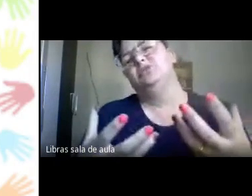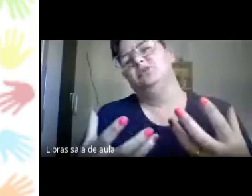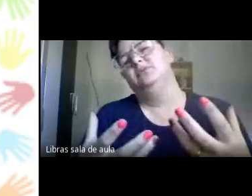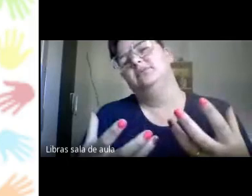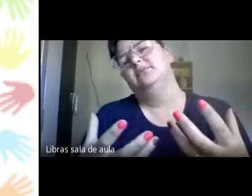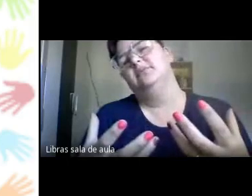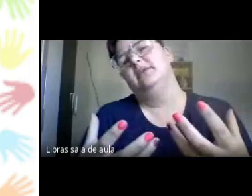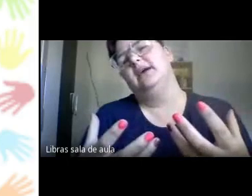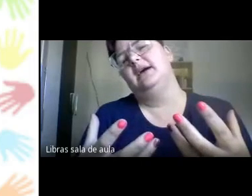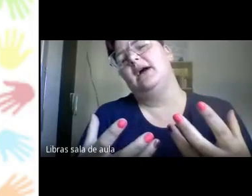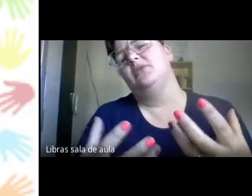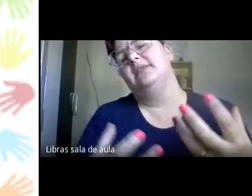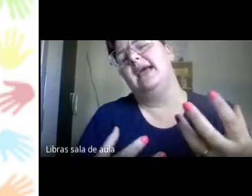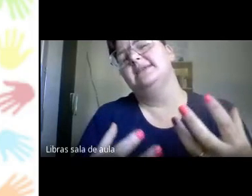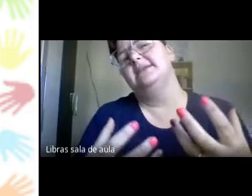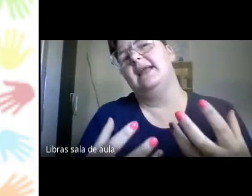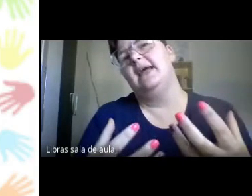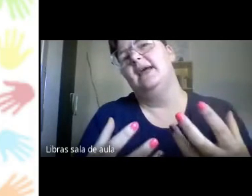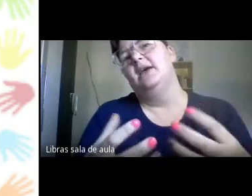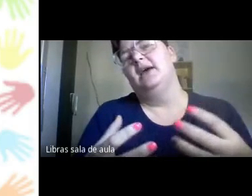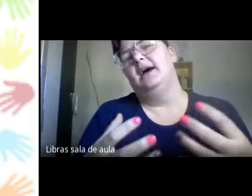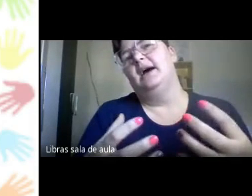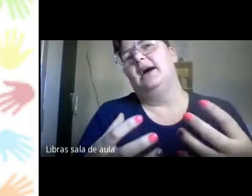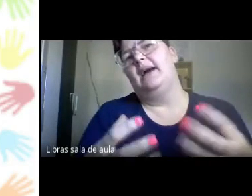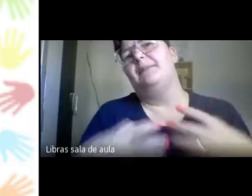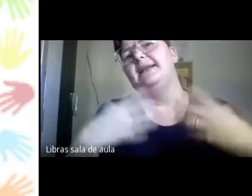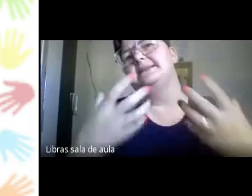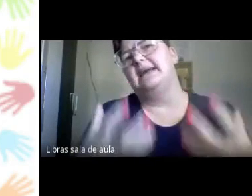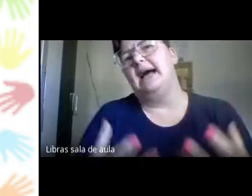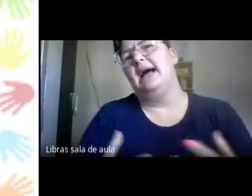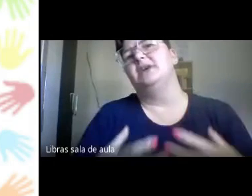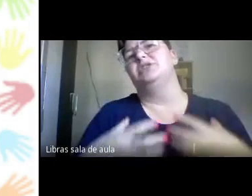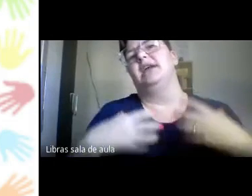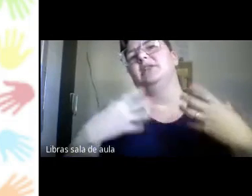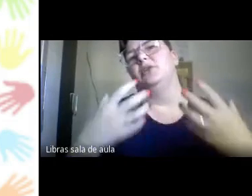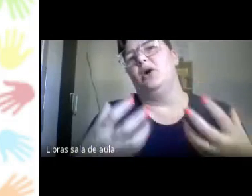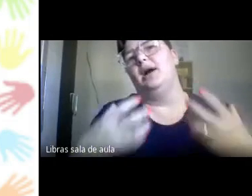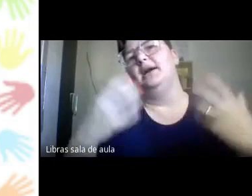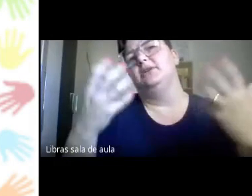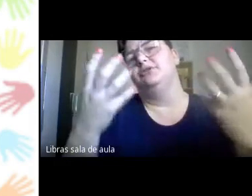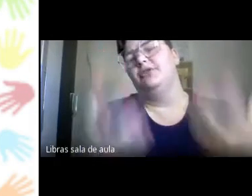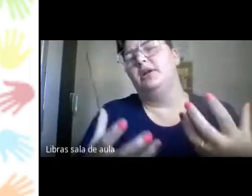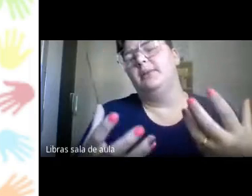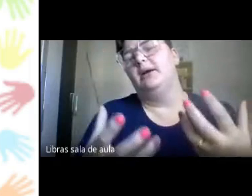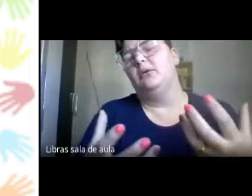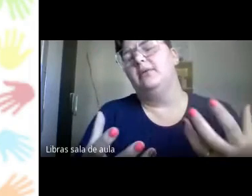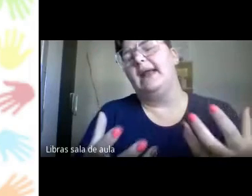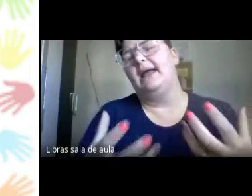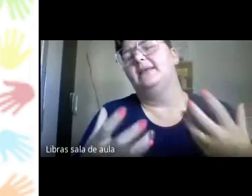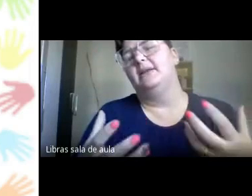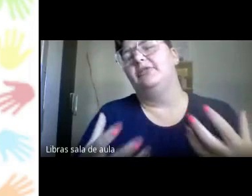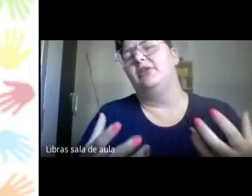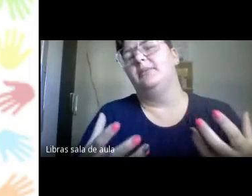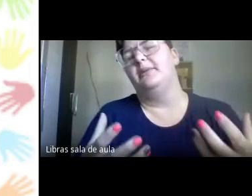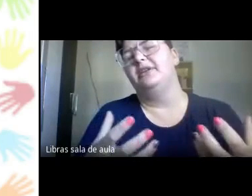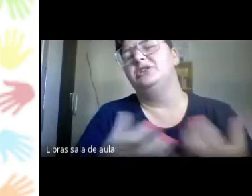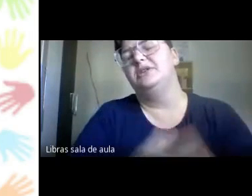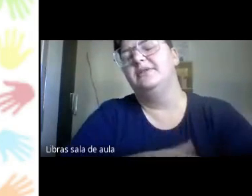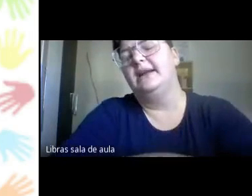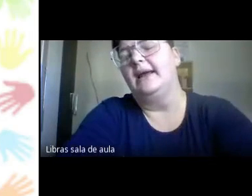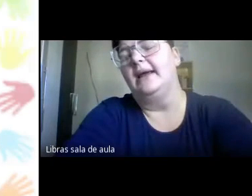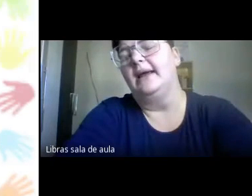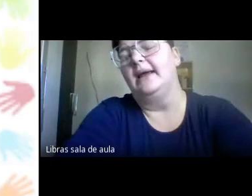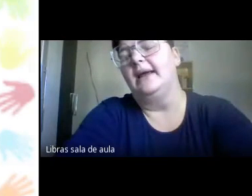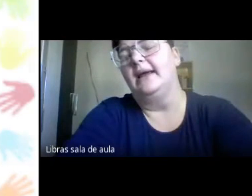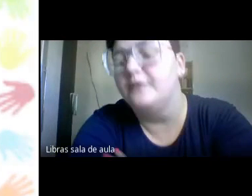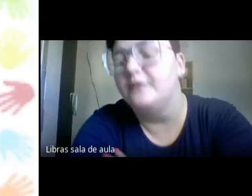realmente isso acontece, né? A aprendizagem, a troca de forma concreta, de forma efetiva,